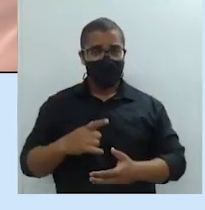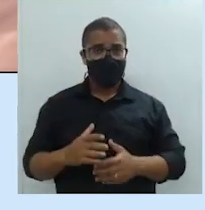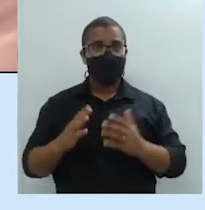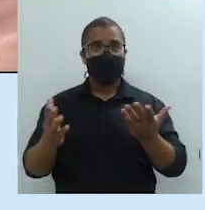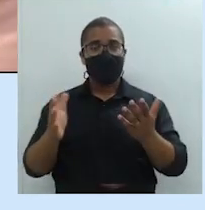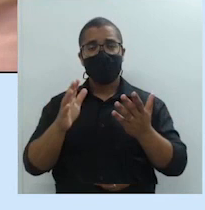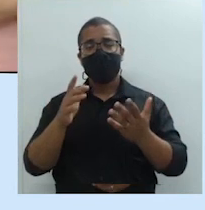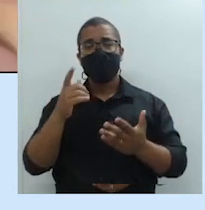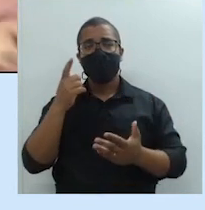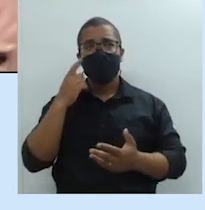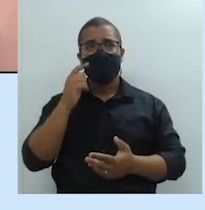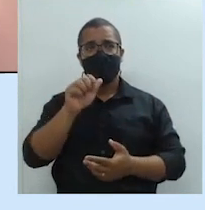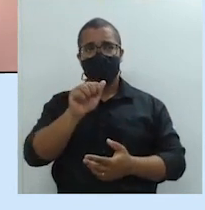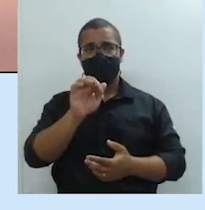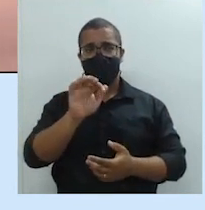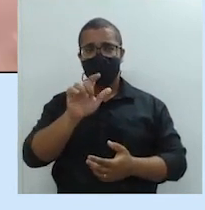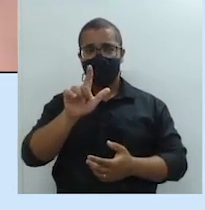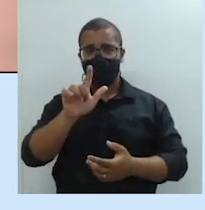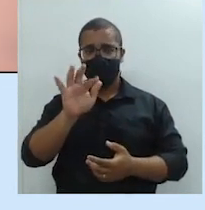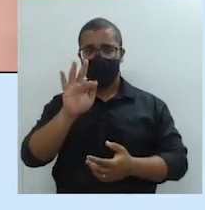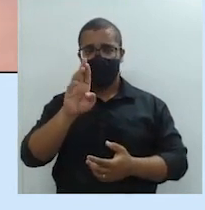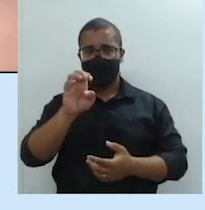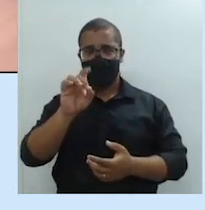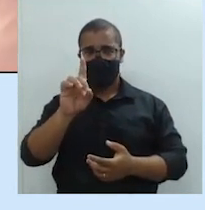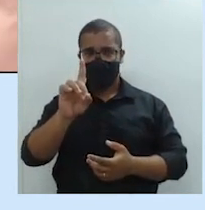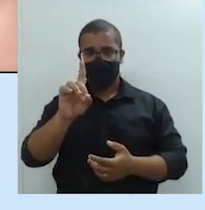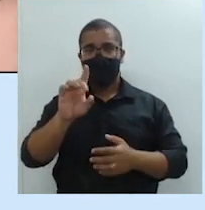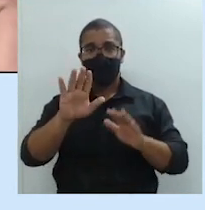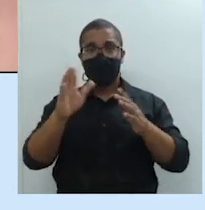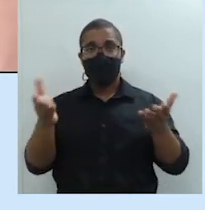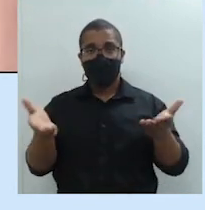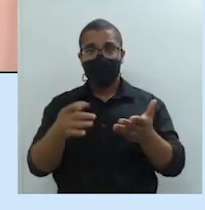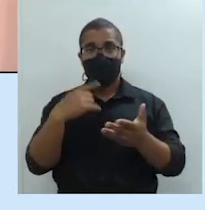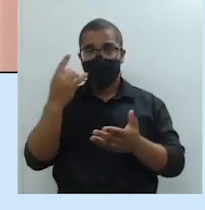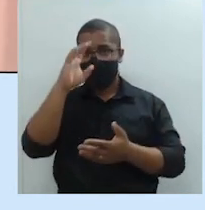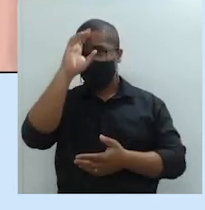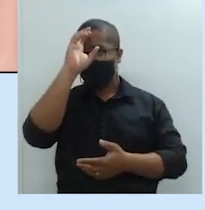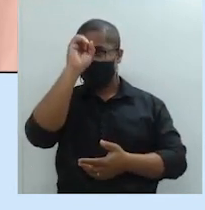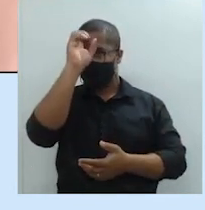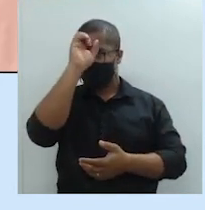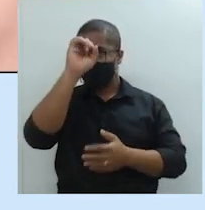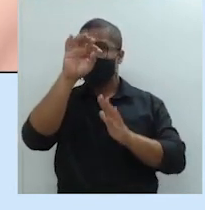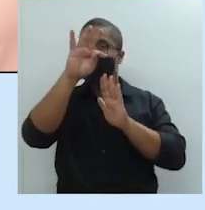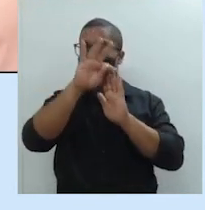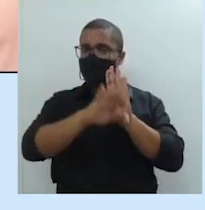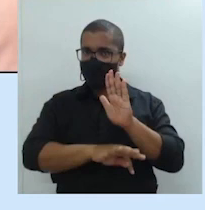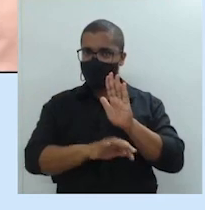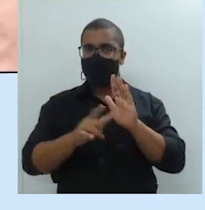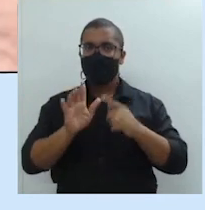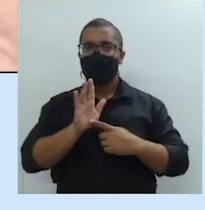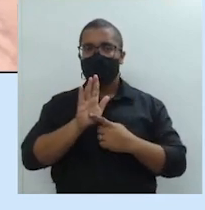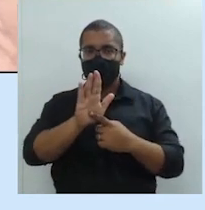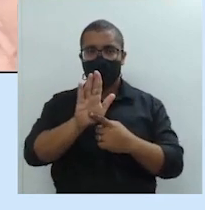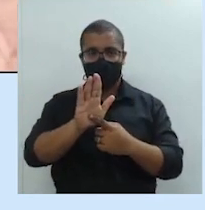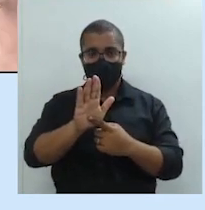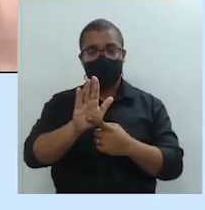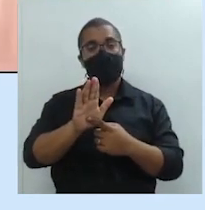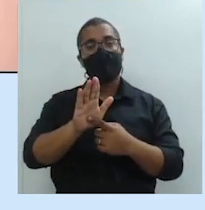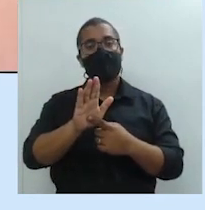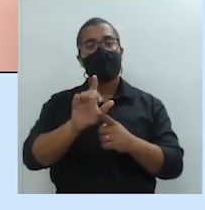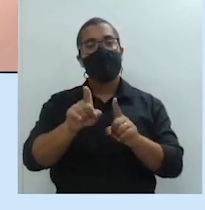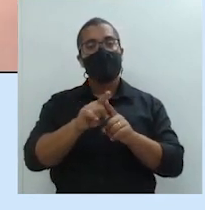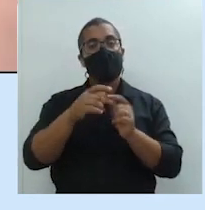vamos conhecer hoje as informações explícitas e implícitas do texto. Vamos lá